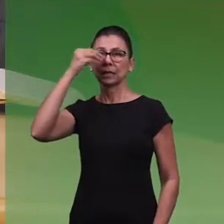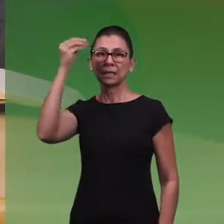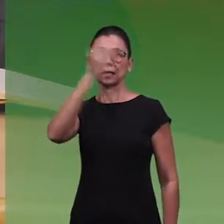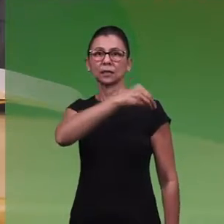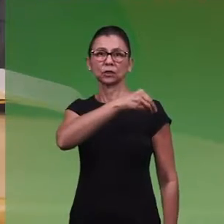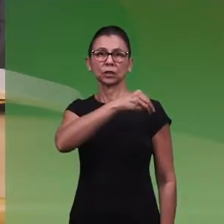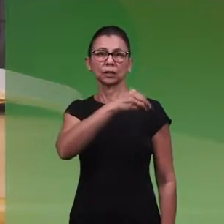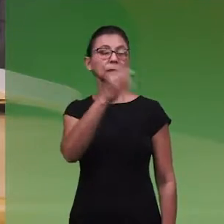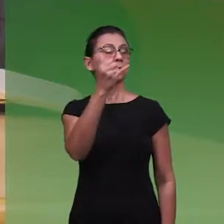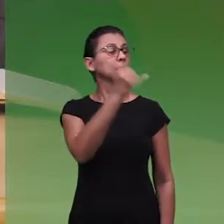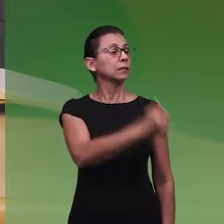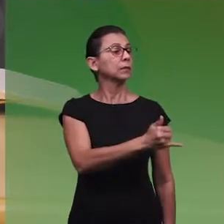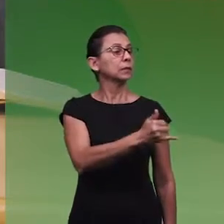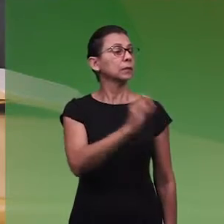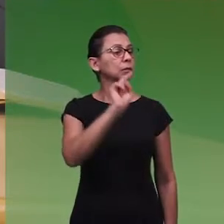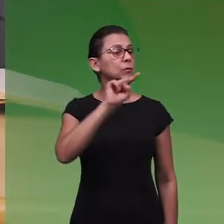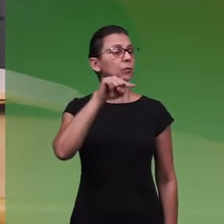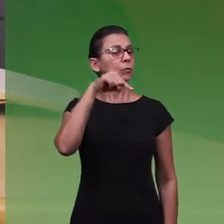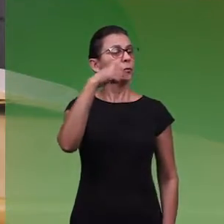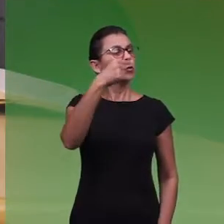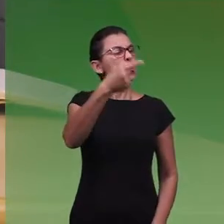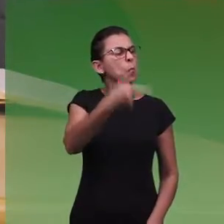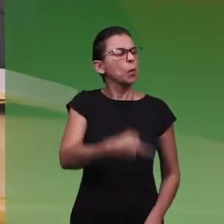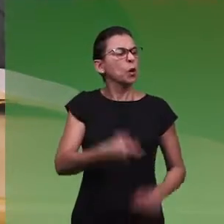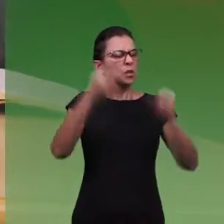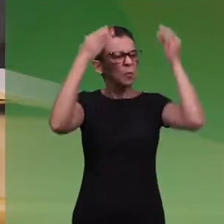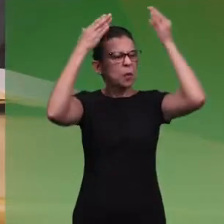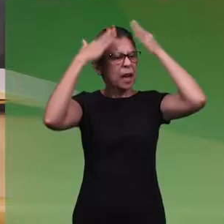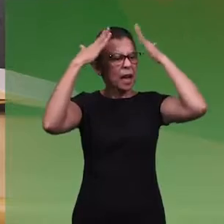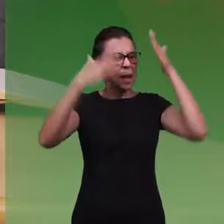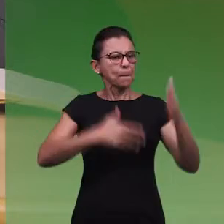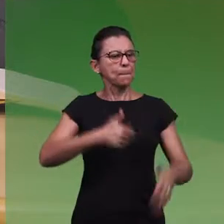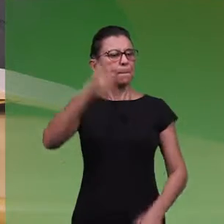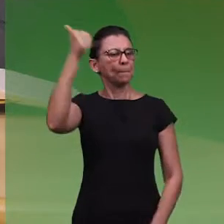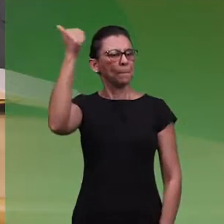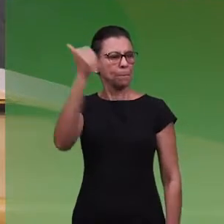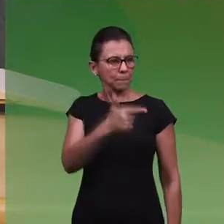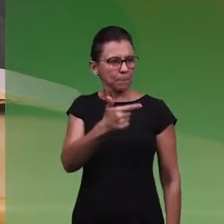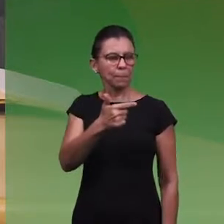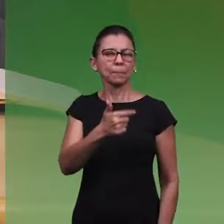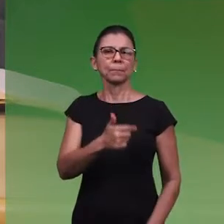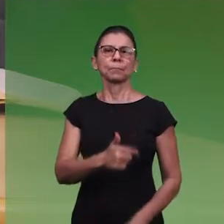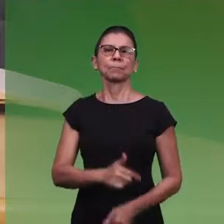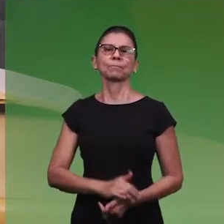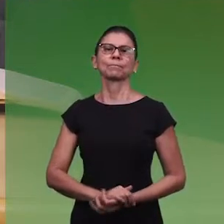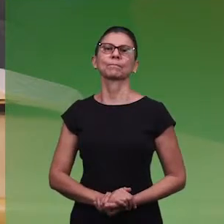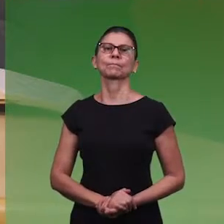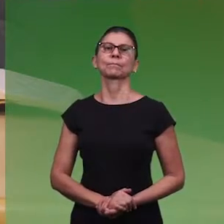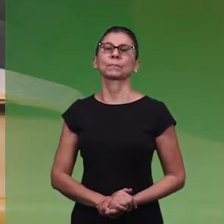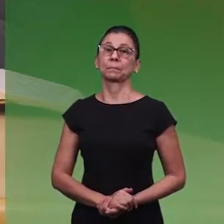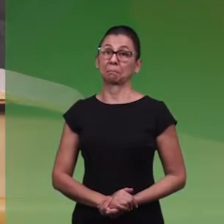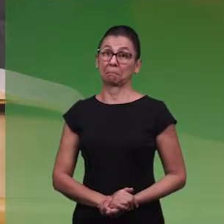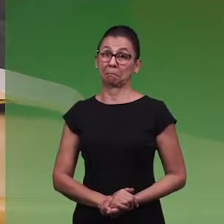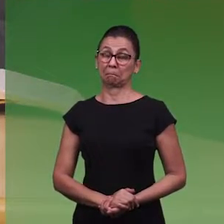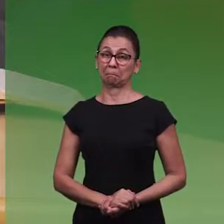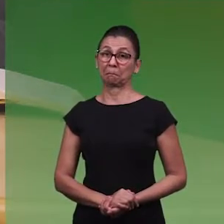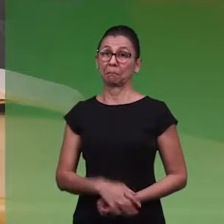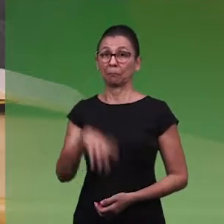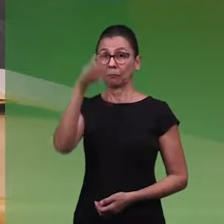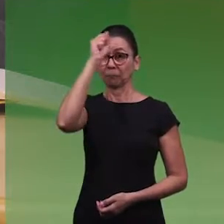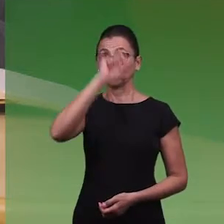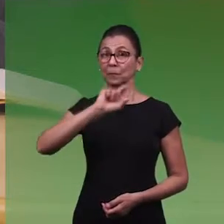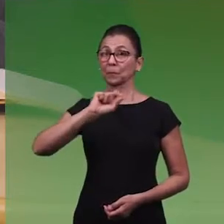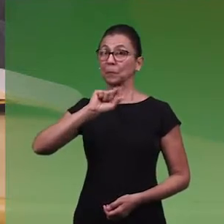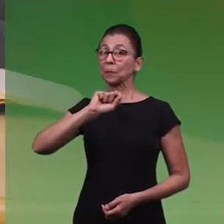que ia levantar o próximo dele melhor do que ele. Outro ensino: nós